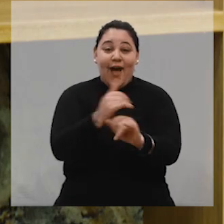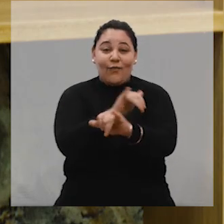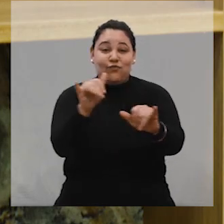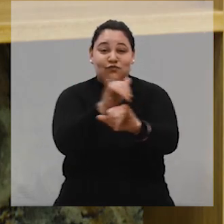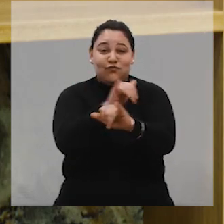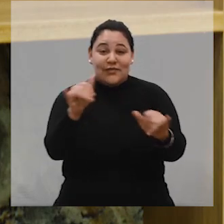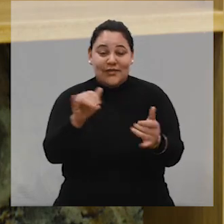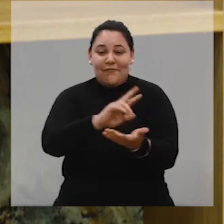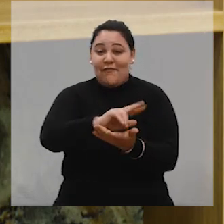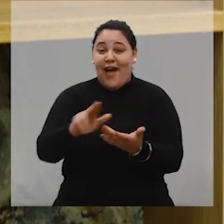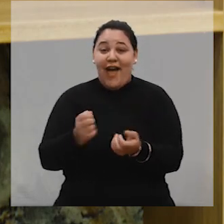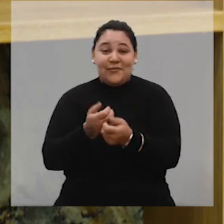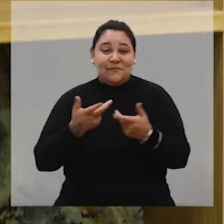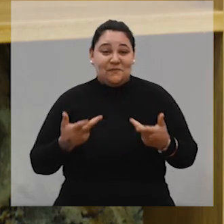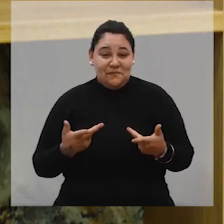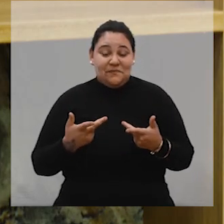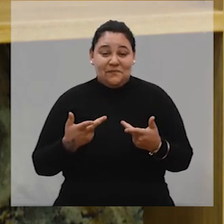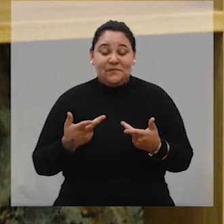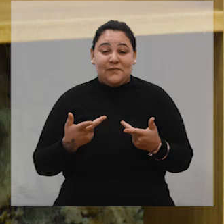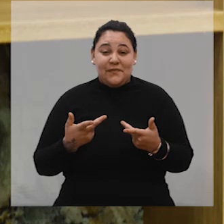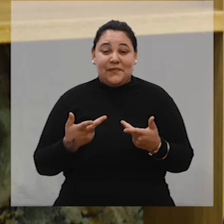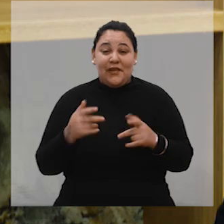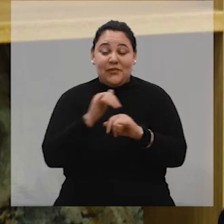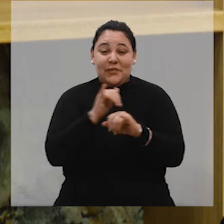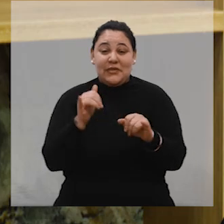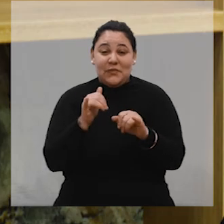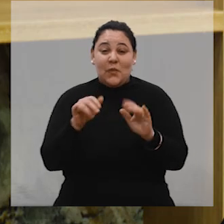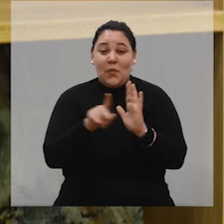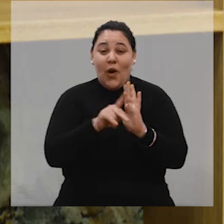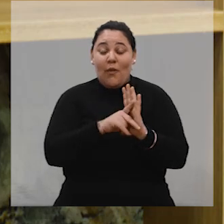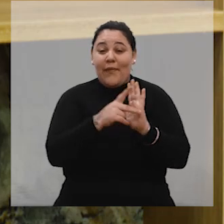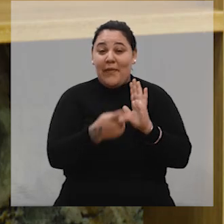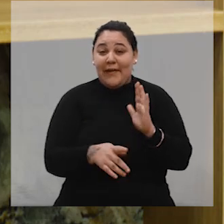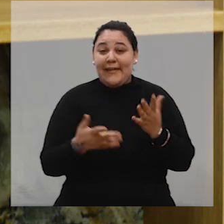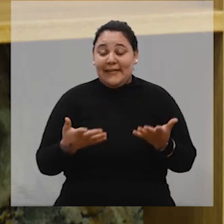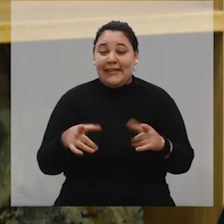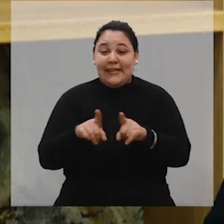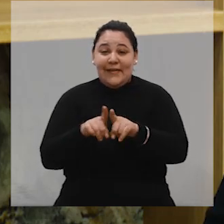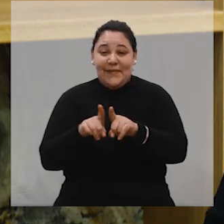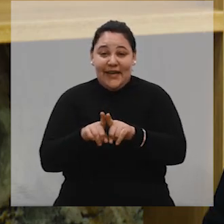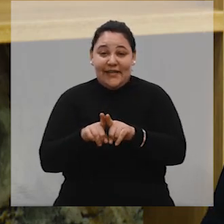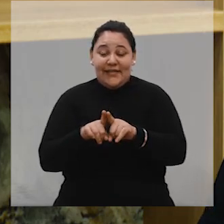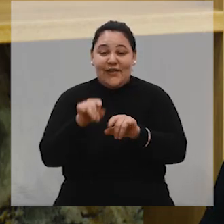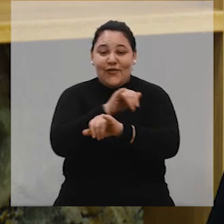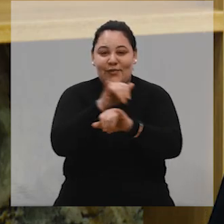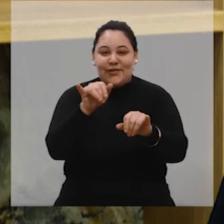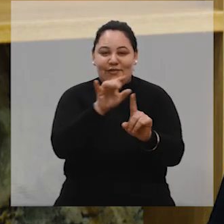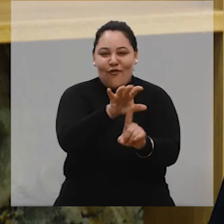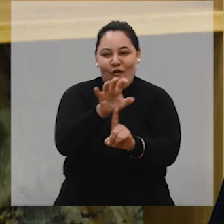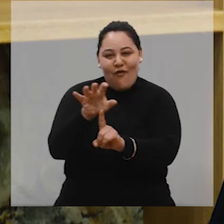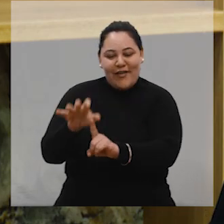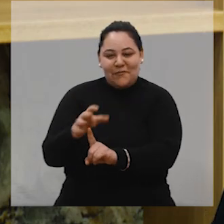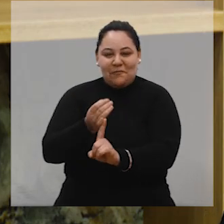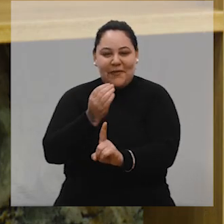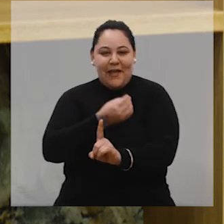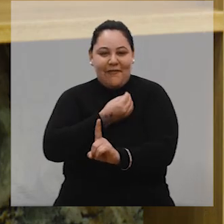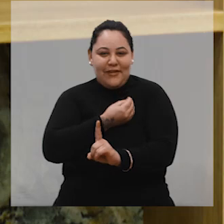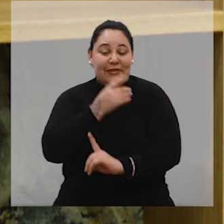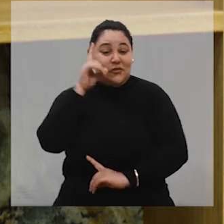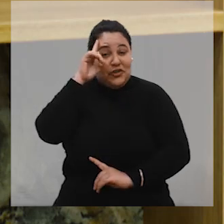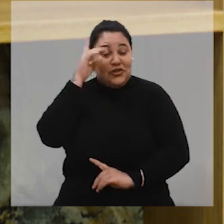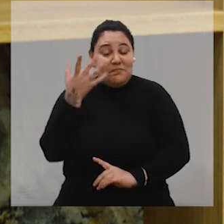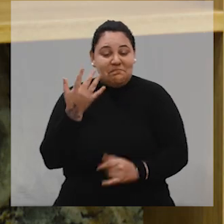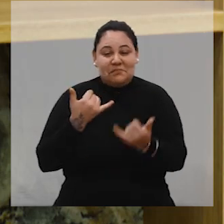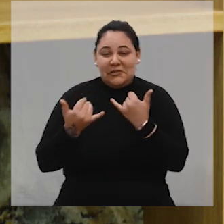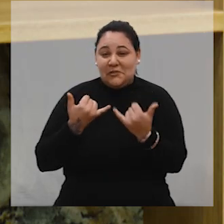as informações, levar as informações para você do Parlamento Caxiense, mas também aquelas que fazem a diferença no seu dia a dia, como,